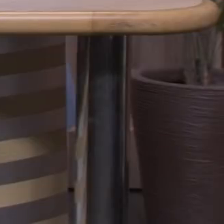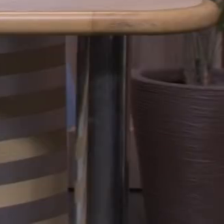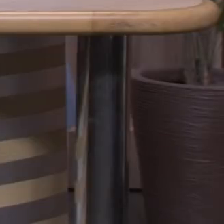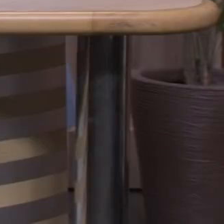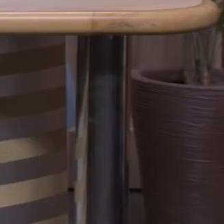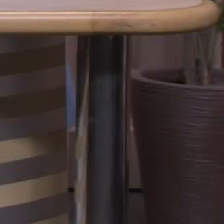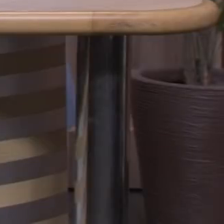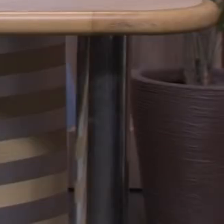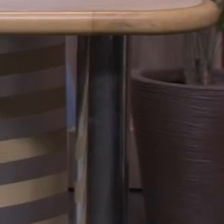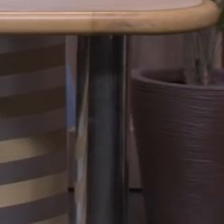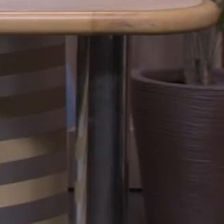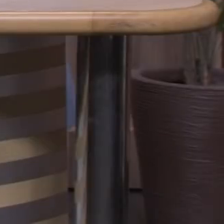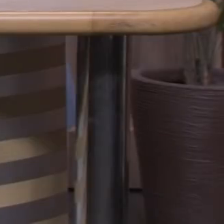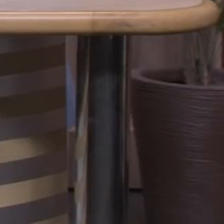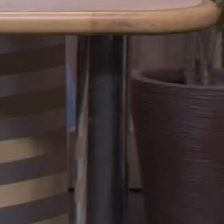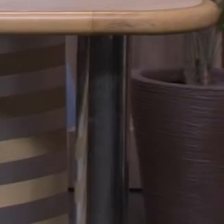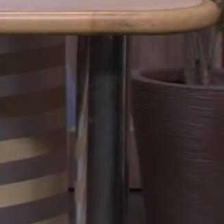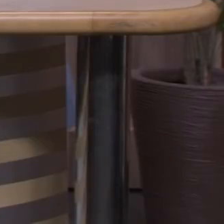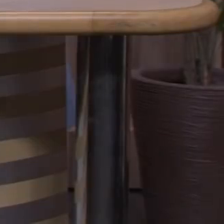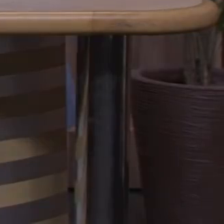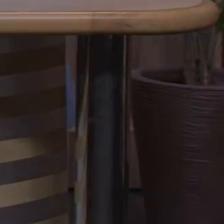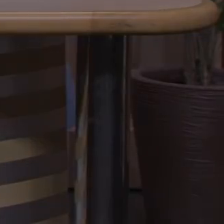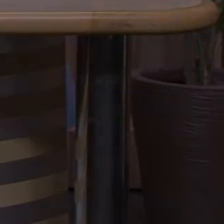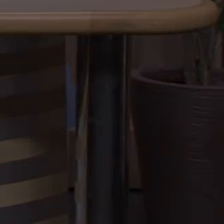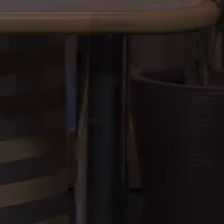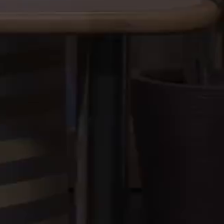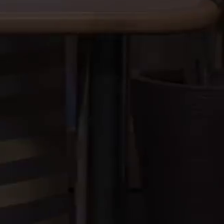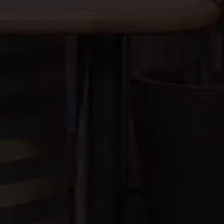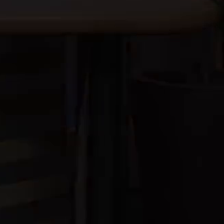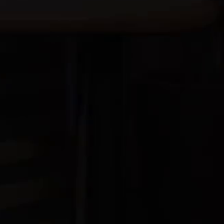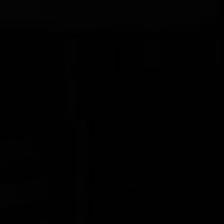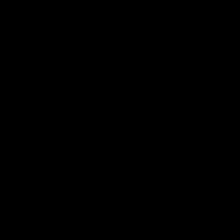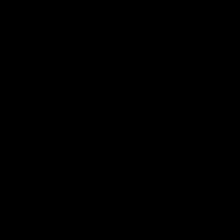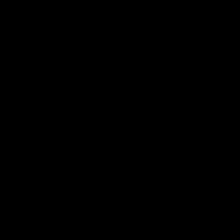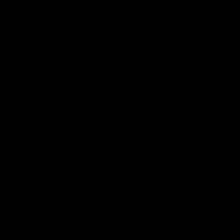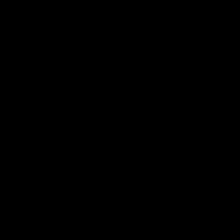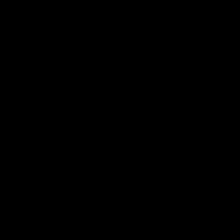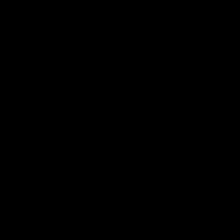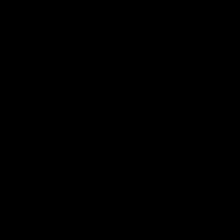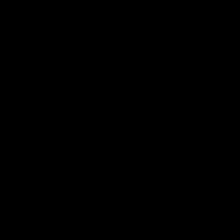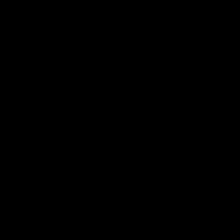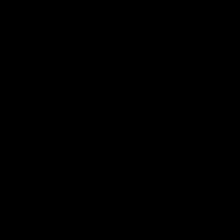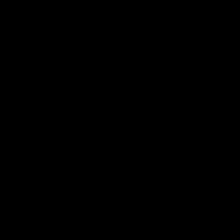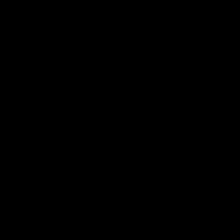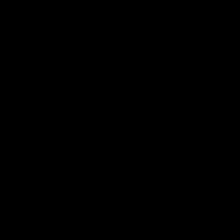Você acabou de assistir na TV Web Manaim Conversas Bíblicas.